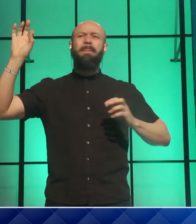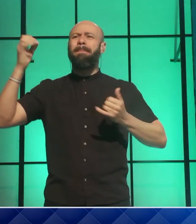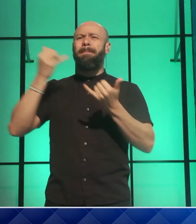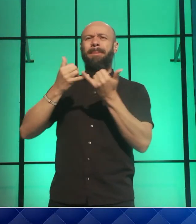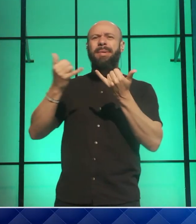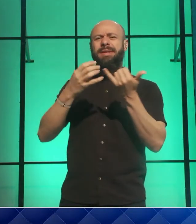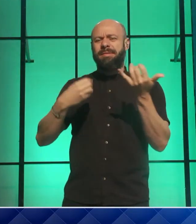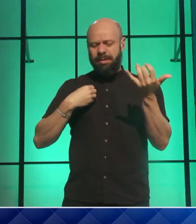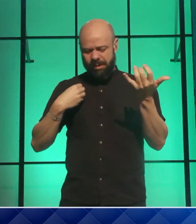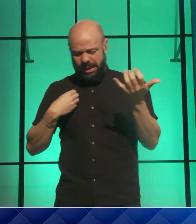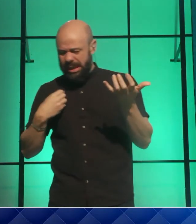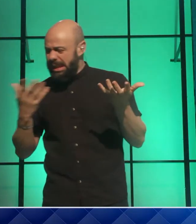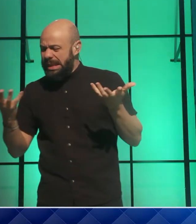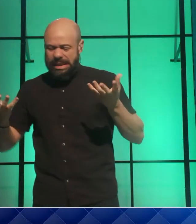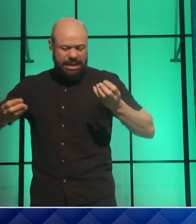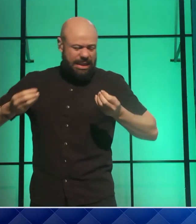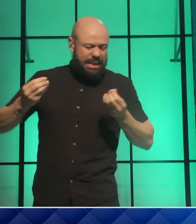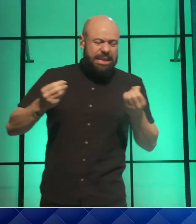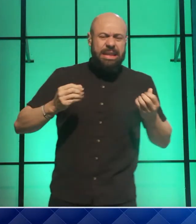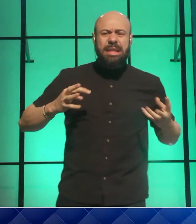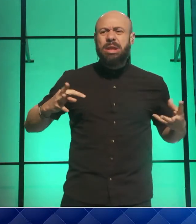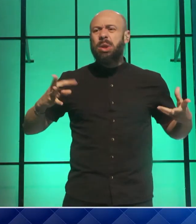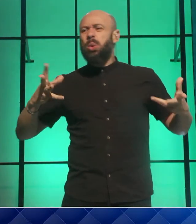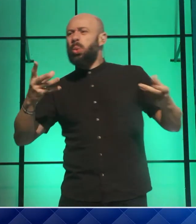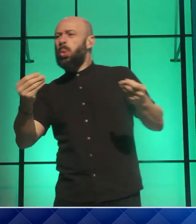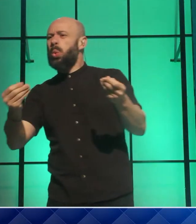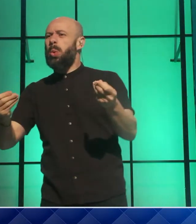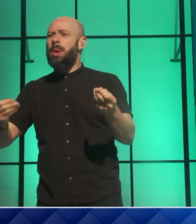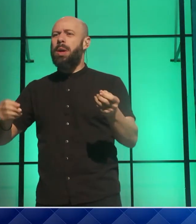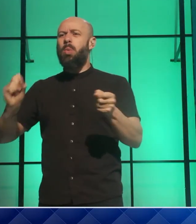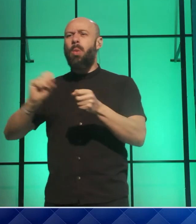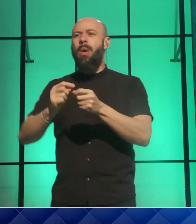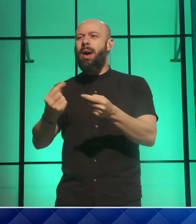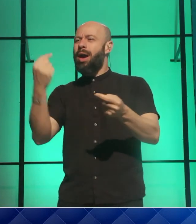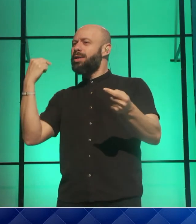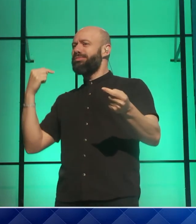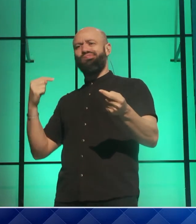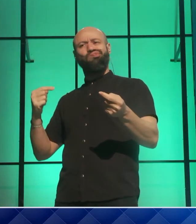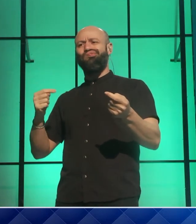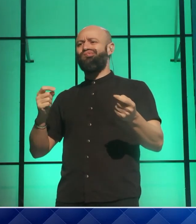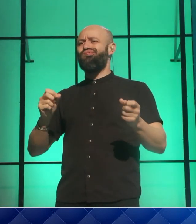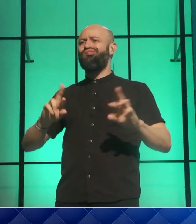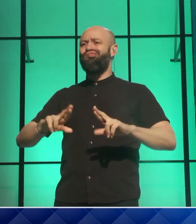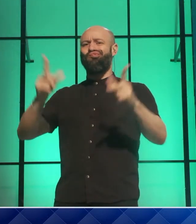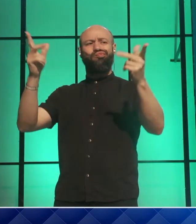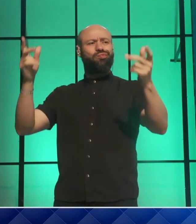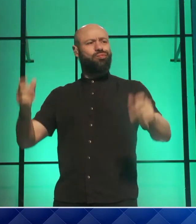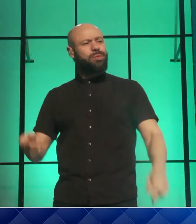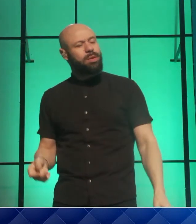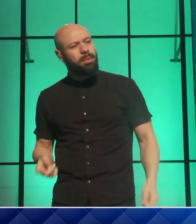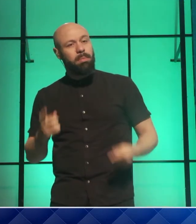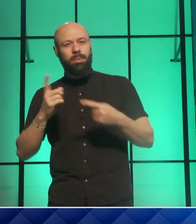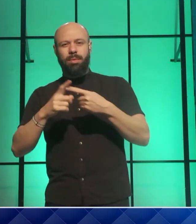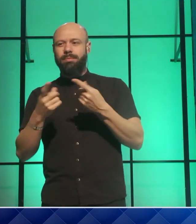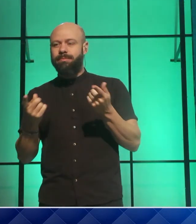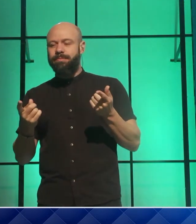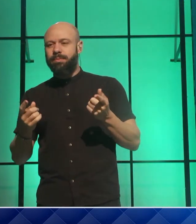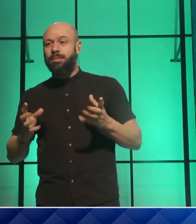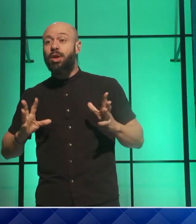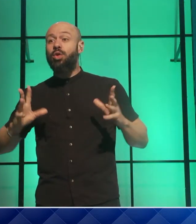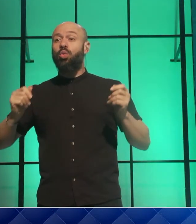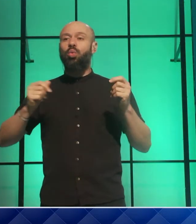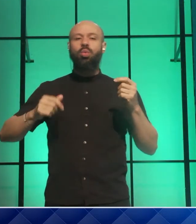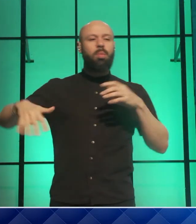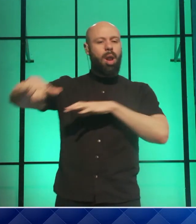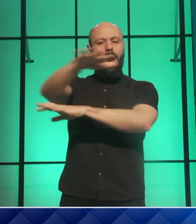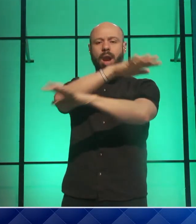uma realidade que as coisas não funcionam mais como funcionavam. Por quê? Porque tudo ao seu